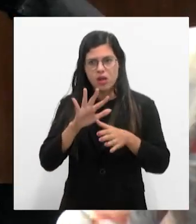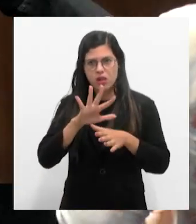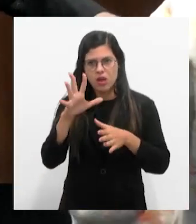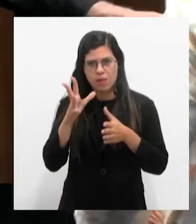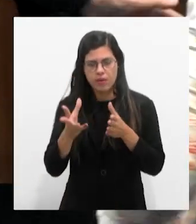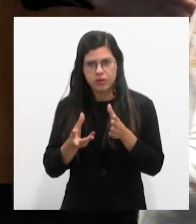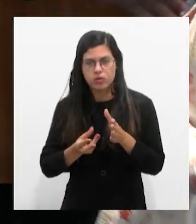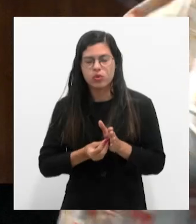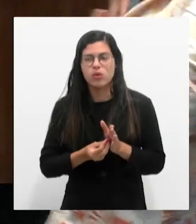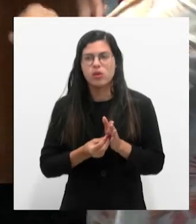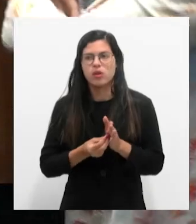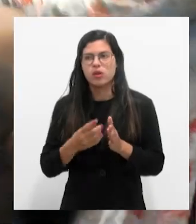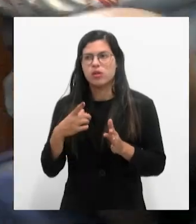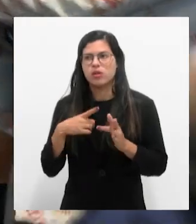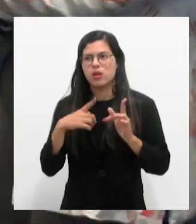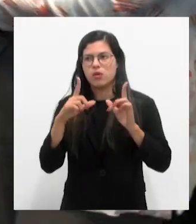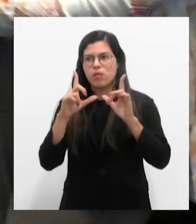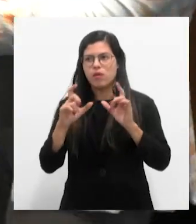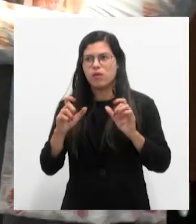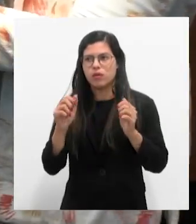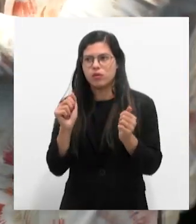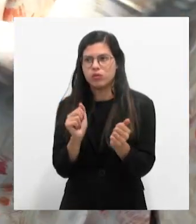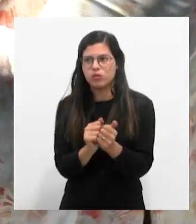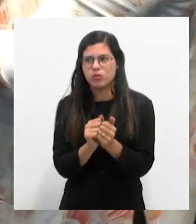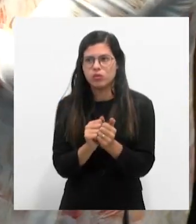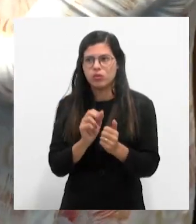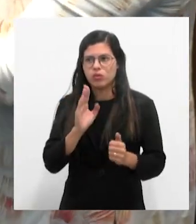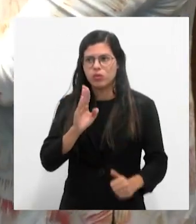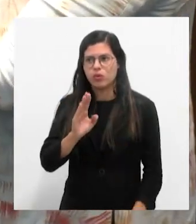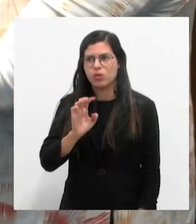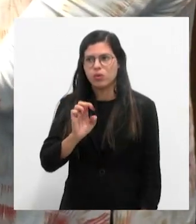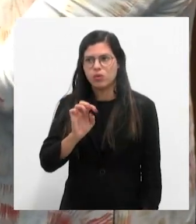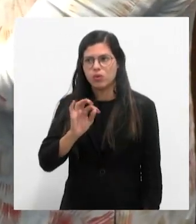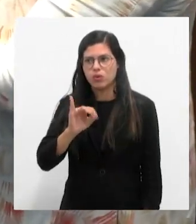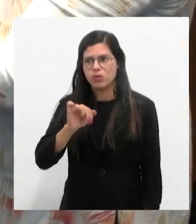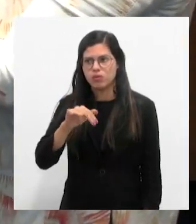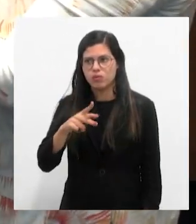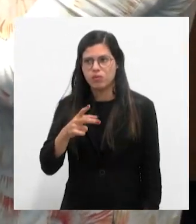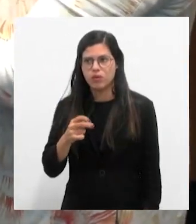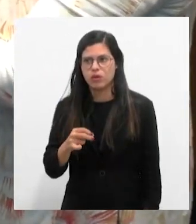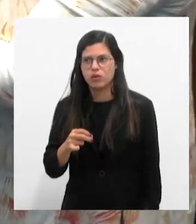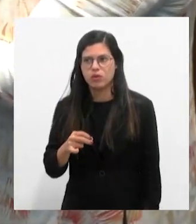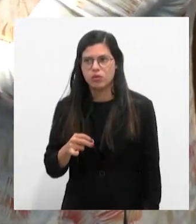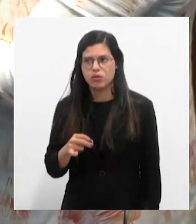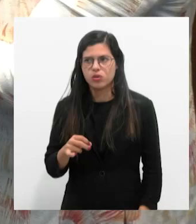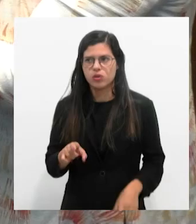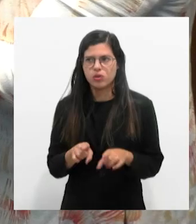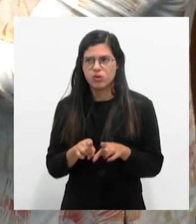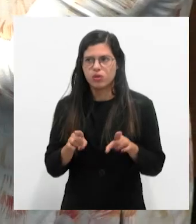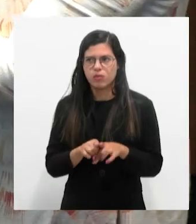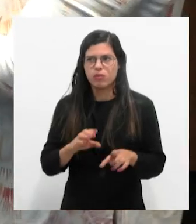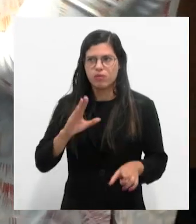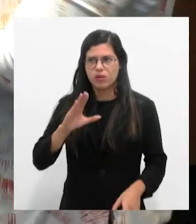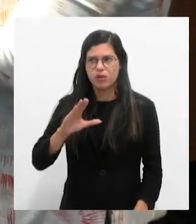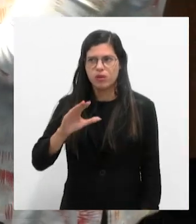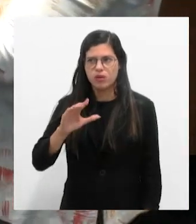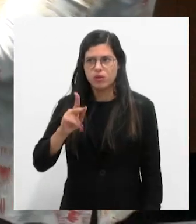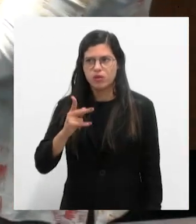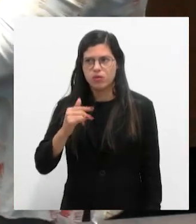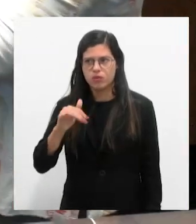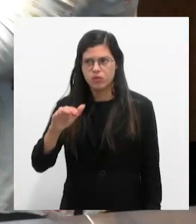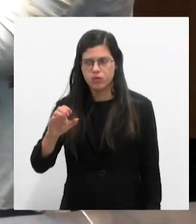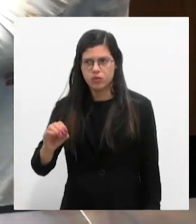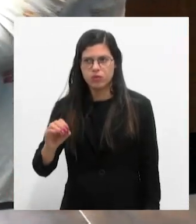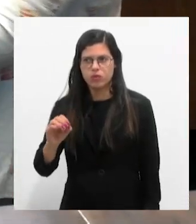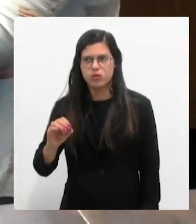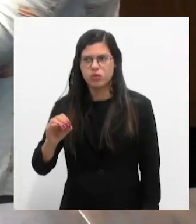deputada Renata, eu tenho uma foto junto com o Betinho e o Chico Mendes, quando a gente lançou aqui por